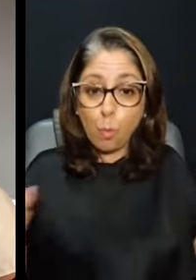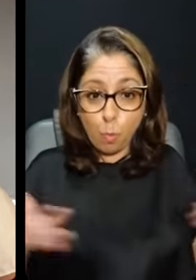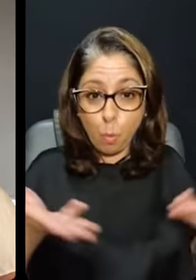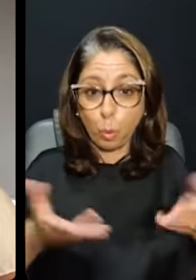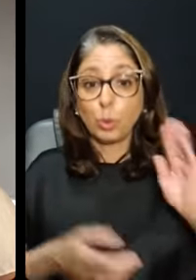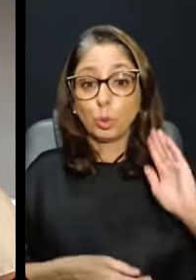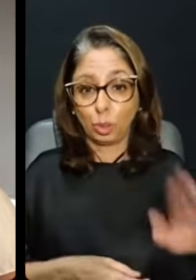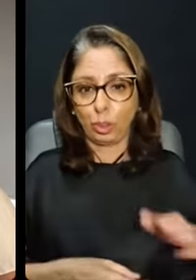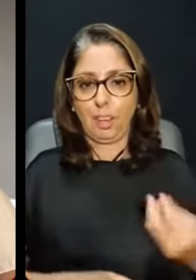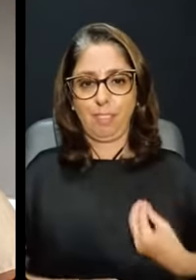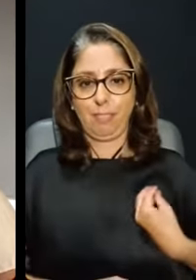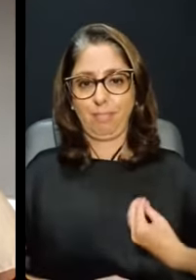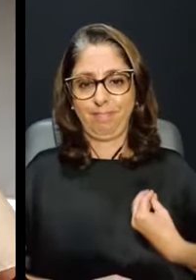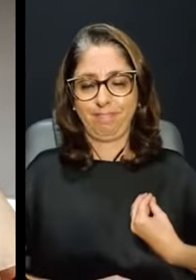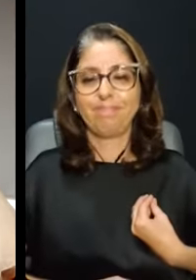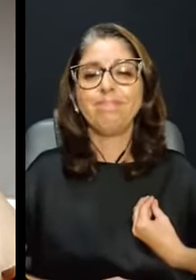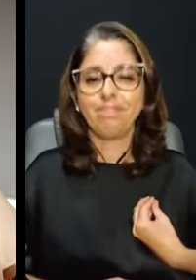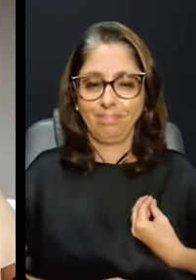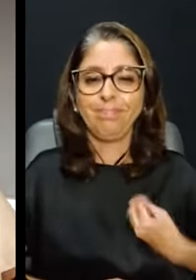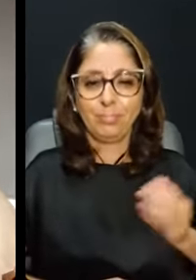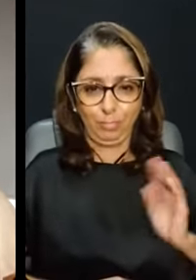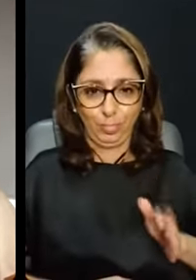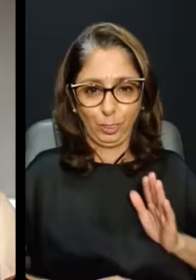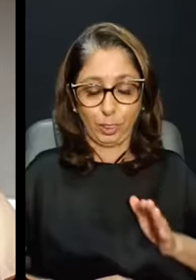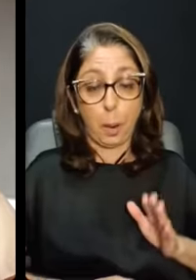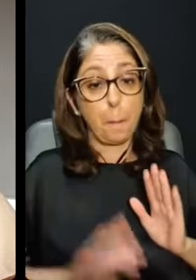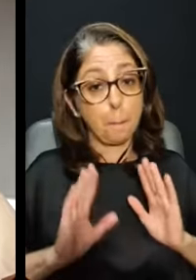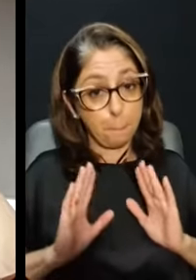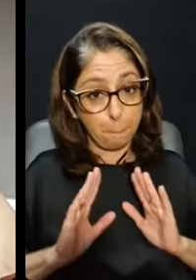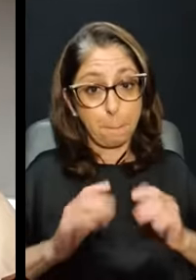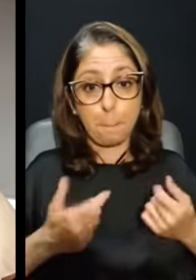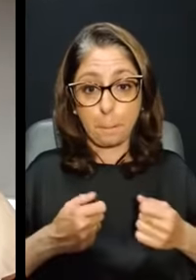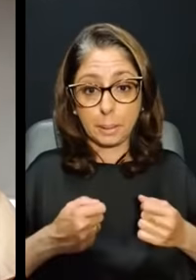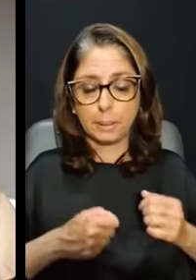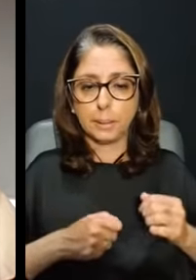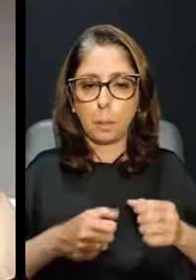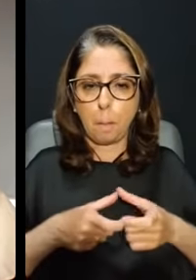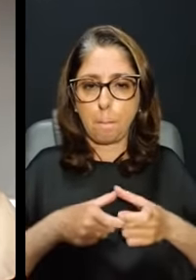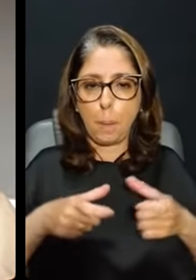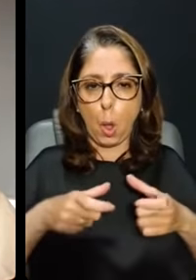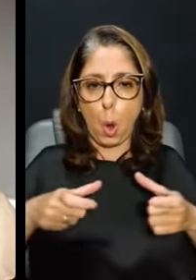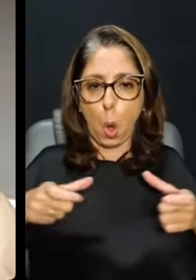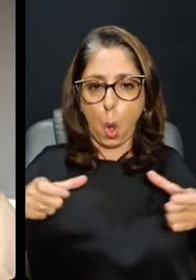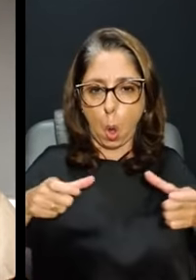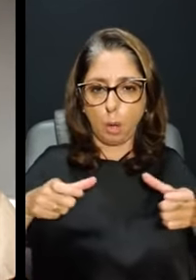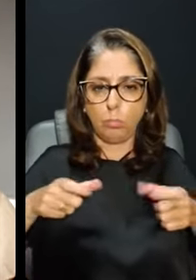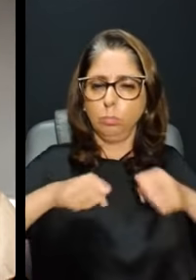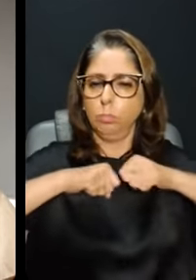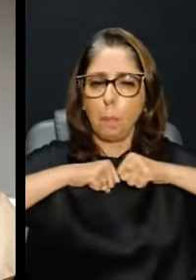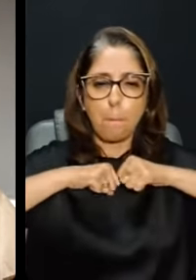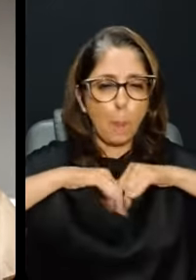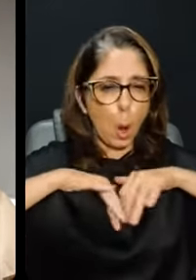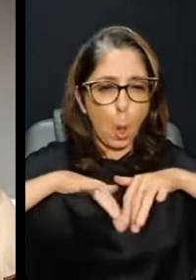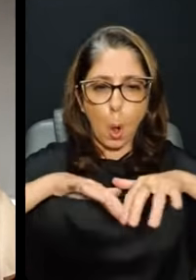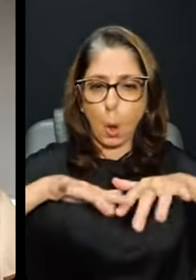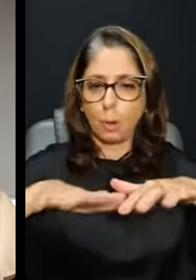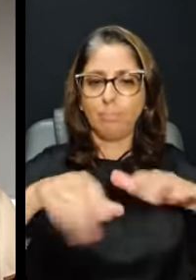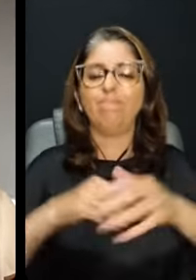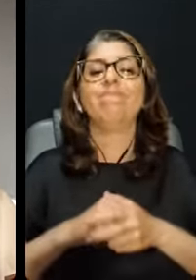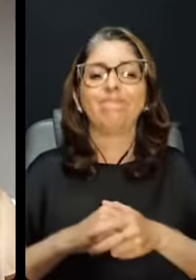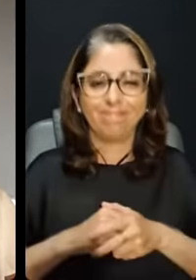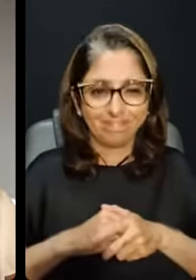faz realizado, mas o sonho é realmente expandir para a maior quantidade de pessoas possível.